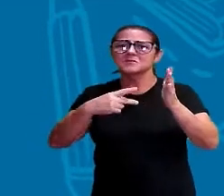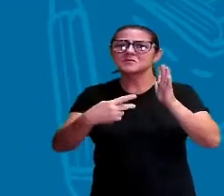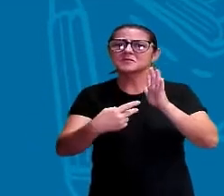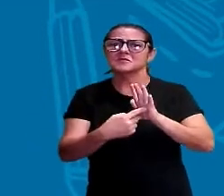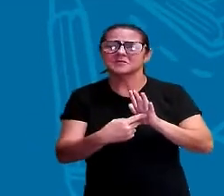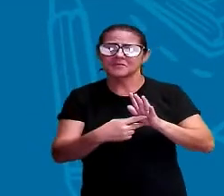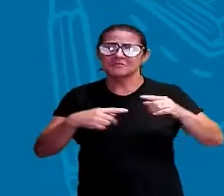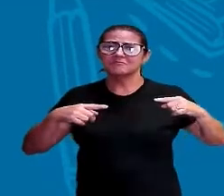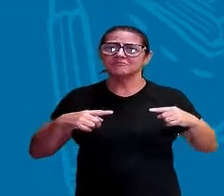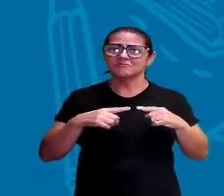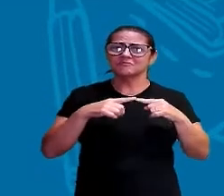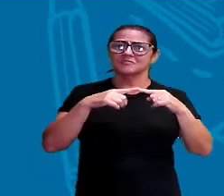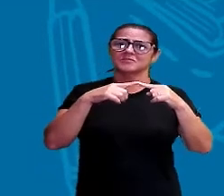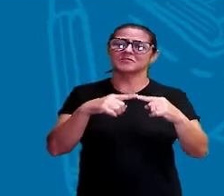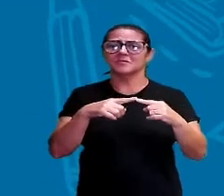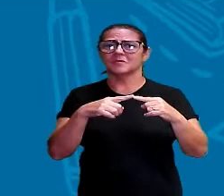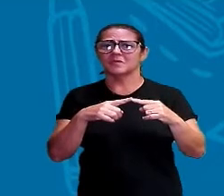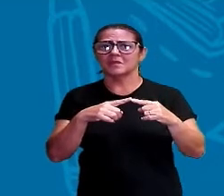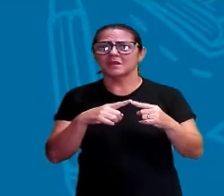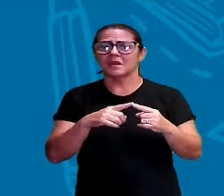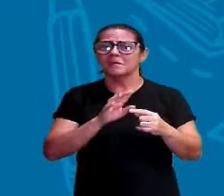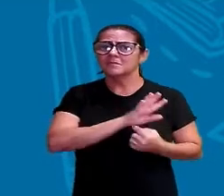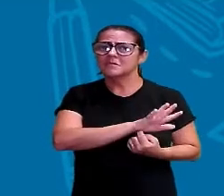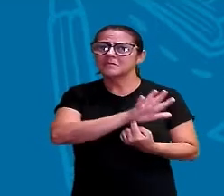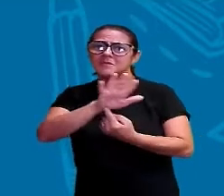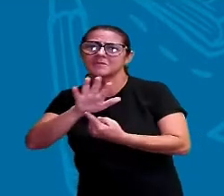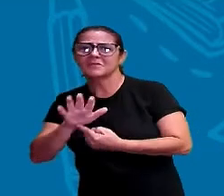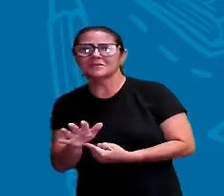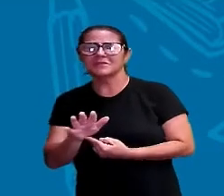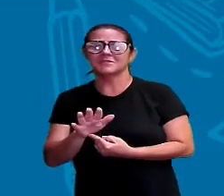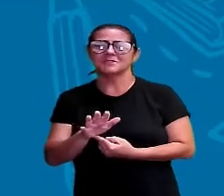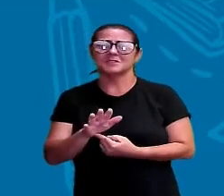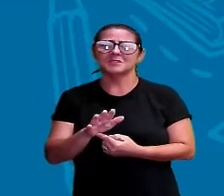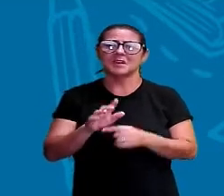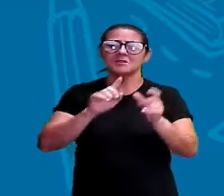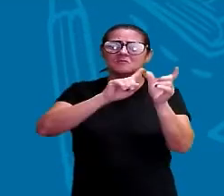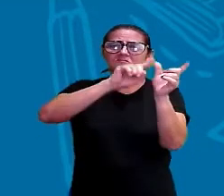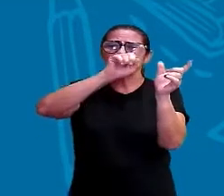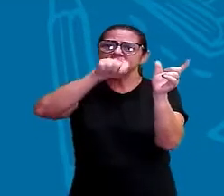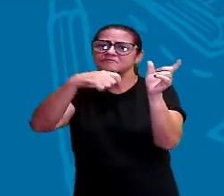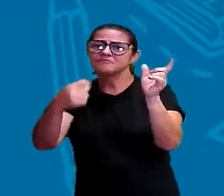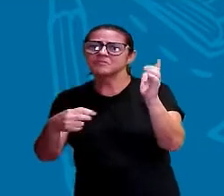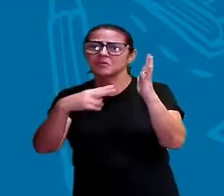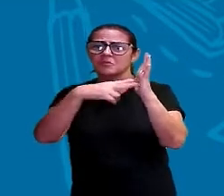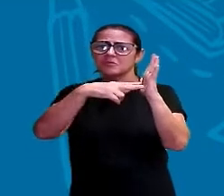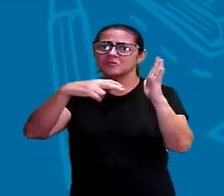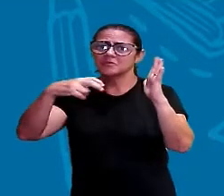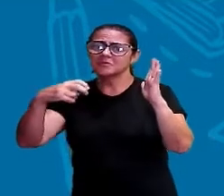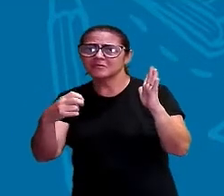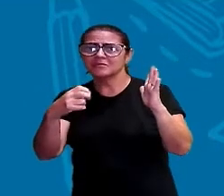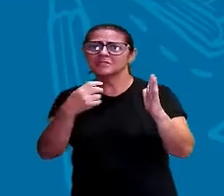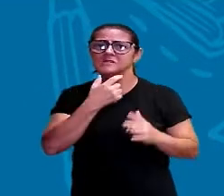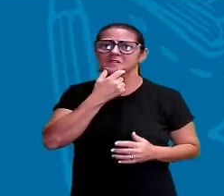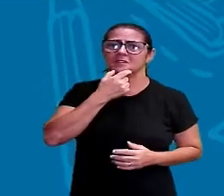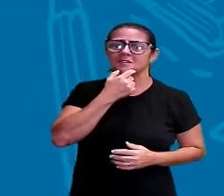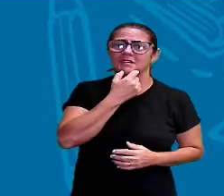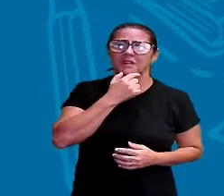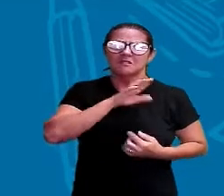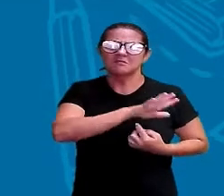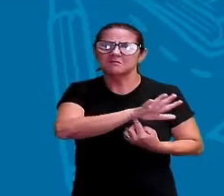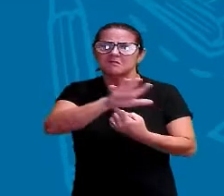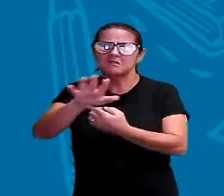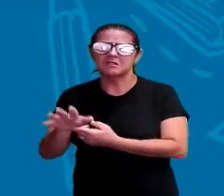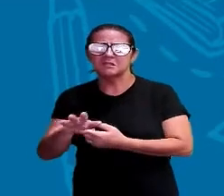objetivo, que é este, ó, apresentar os vocábulos em inglês, mostrando seus